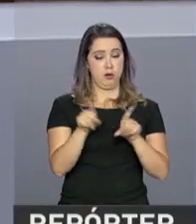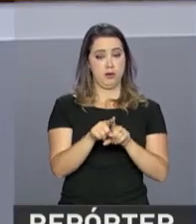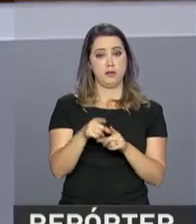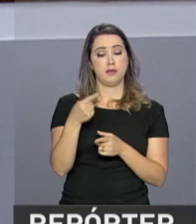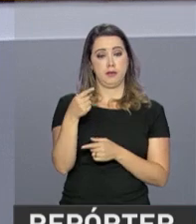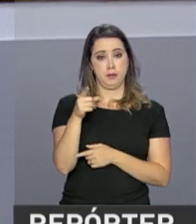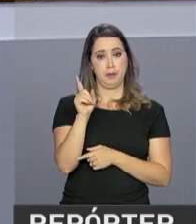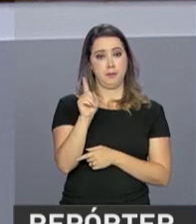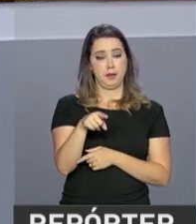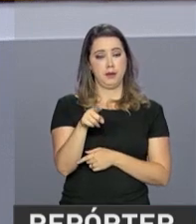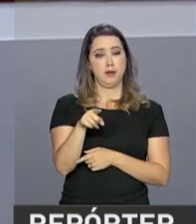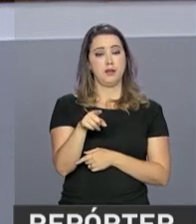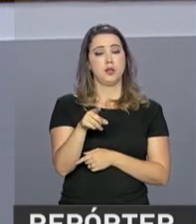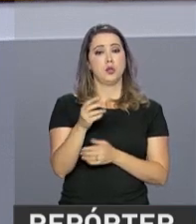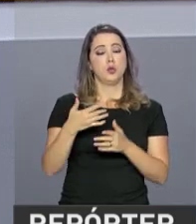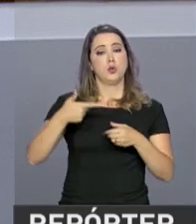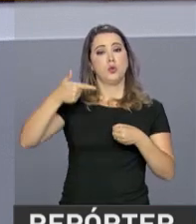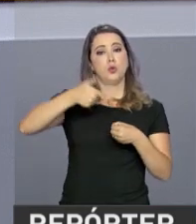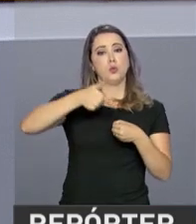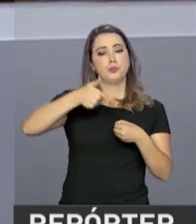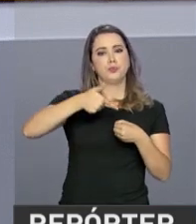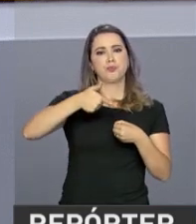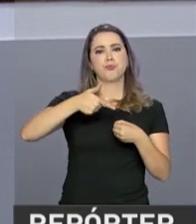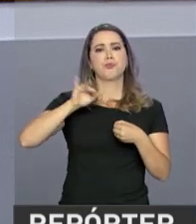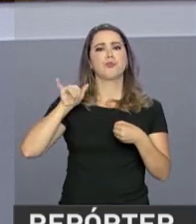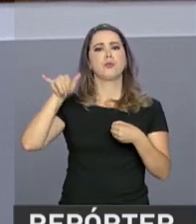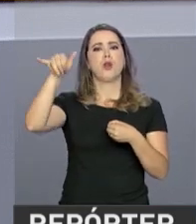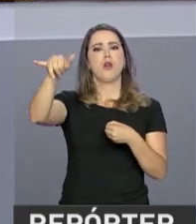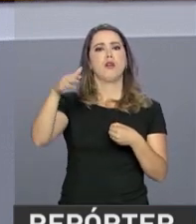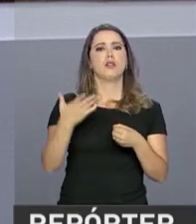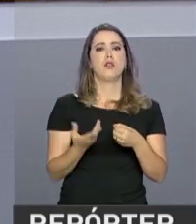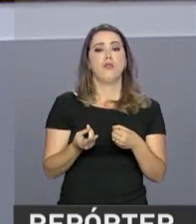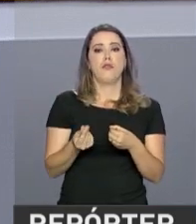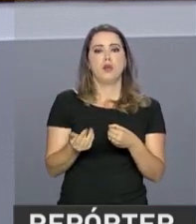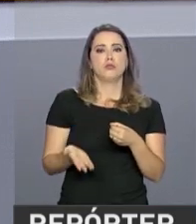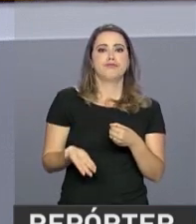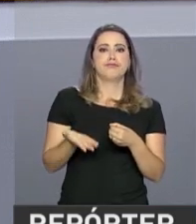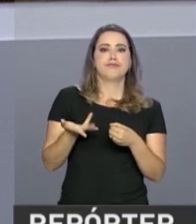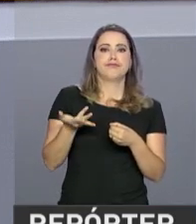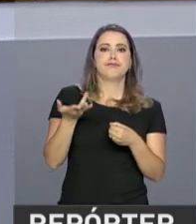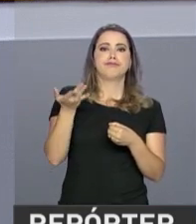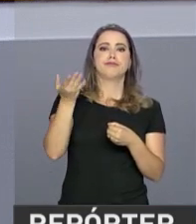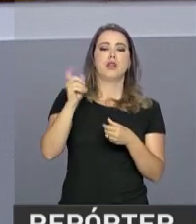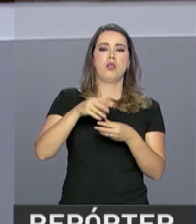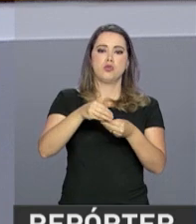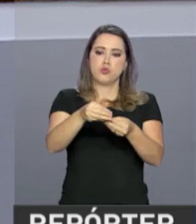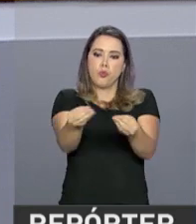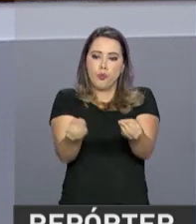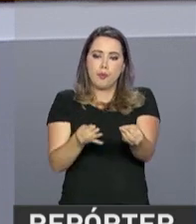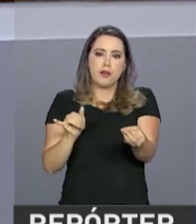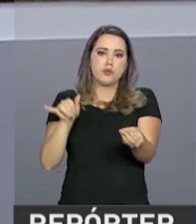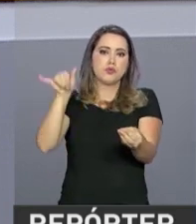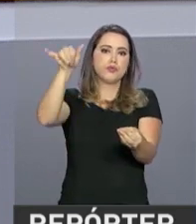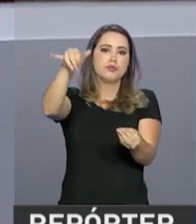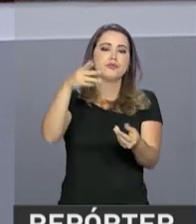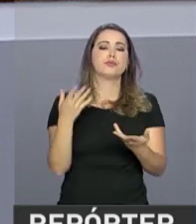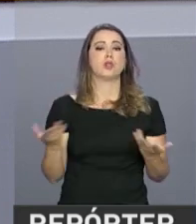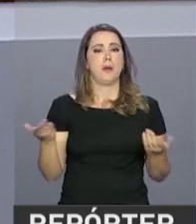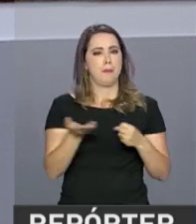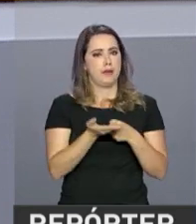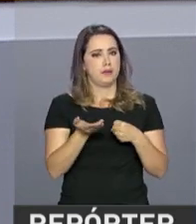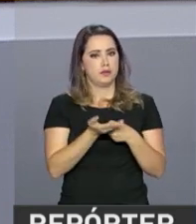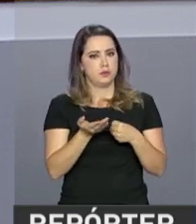pressionaram os preços das passagens aéreas nos três primeiros meses do ano com isso a tarifa aérea média dos voos domésticos